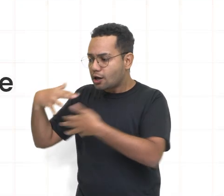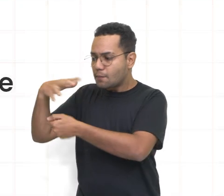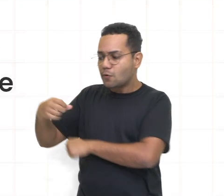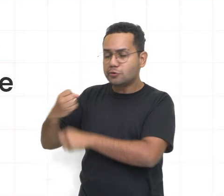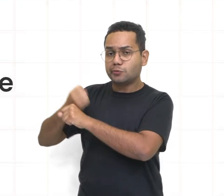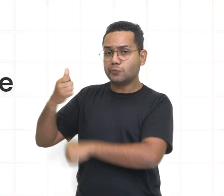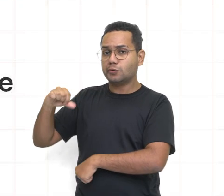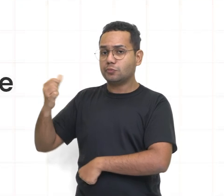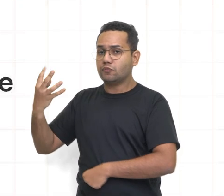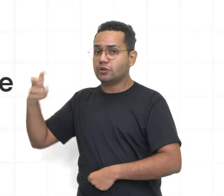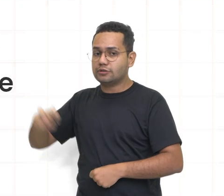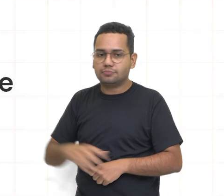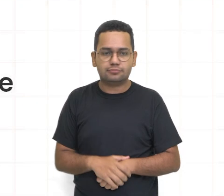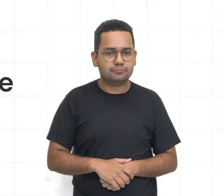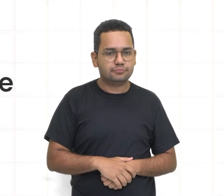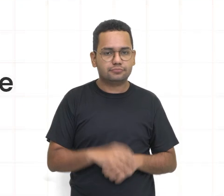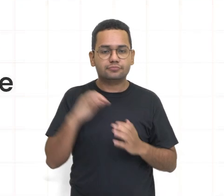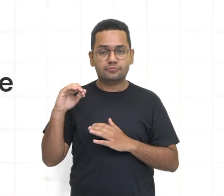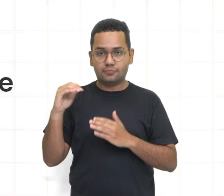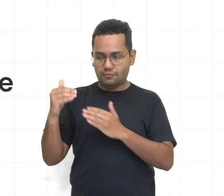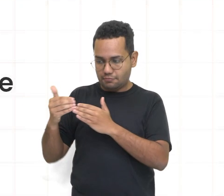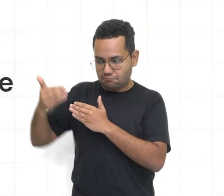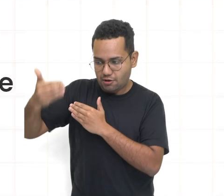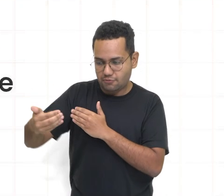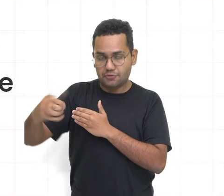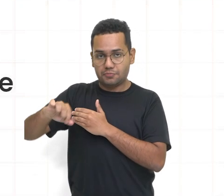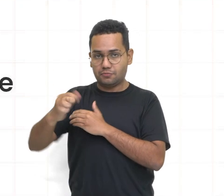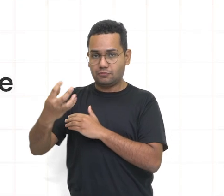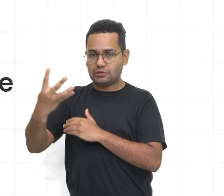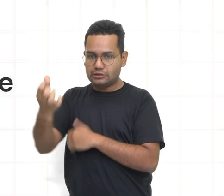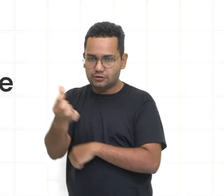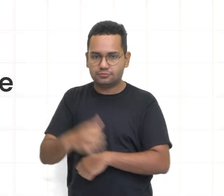lá. Assim, a partir de